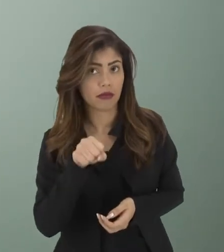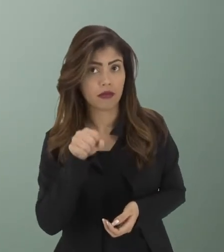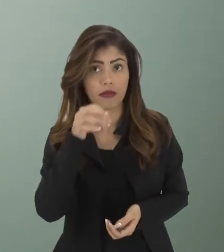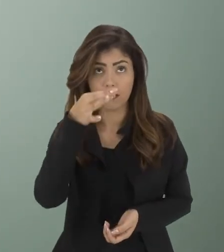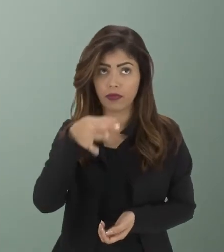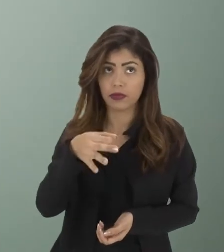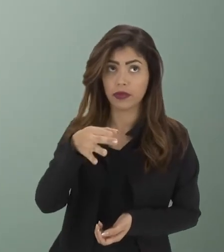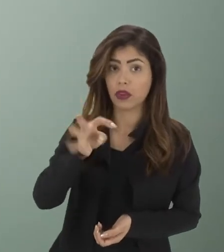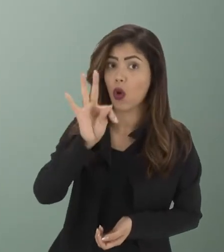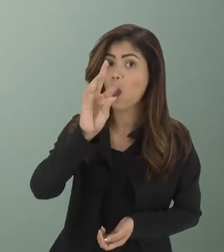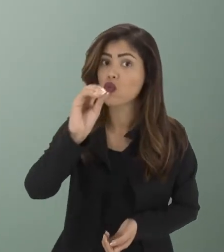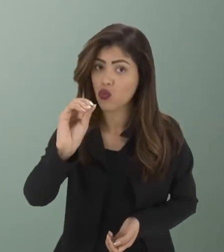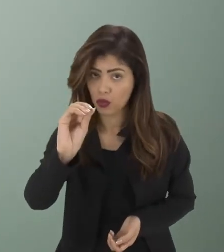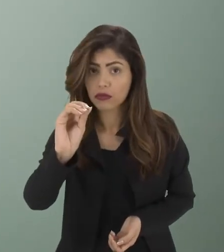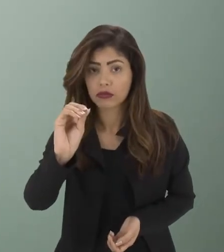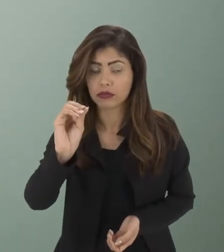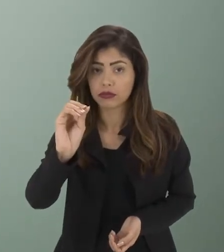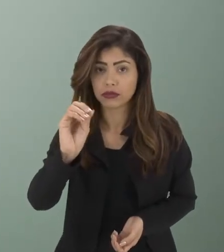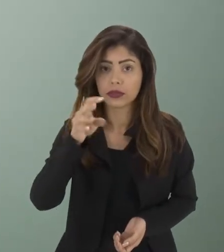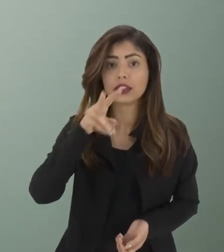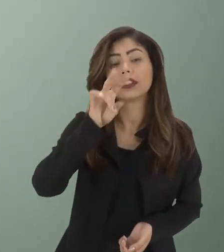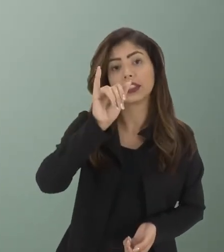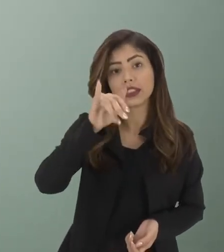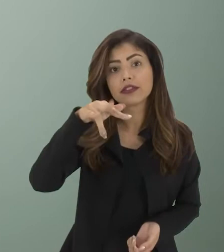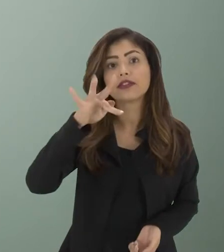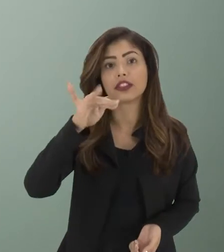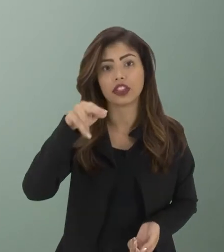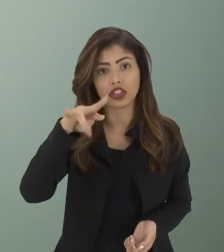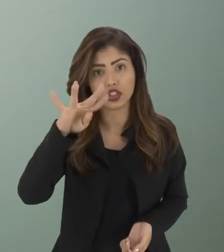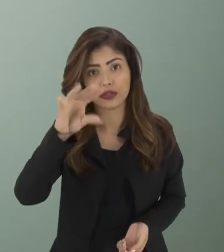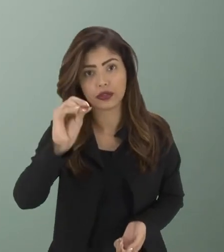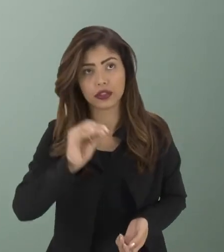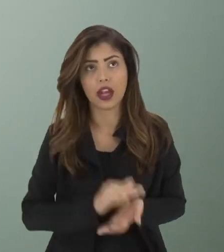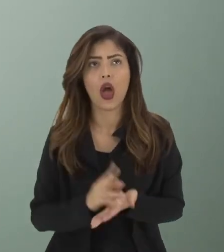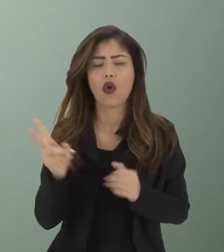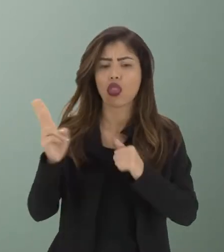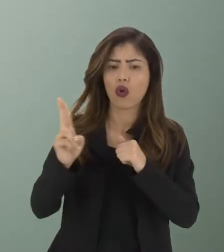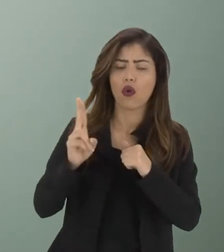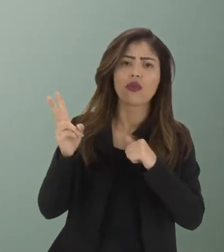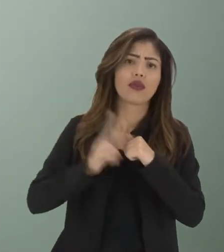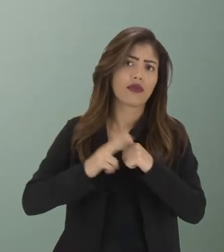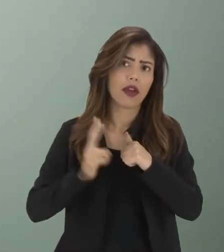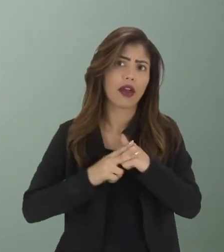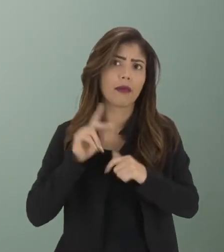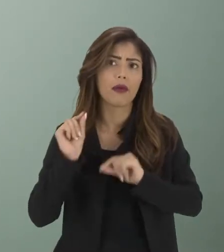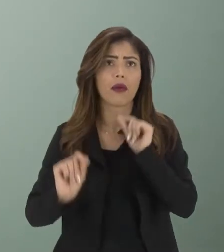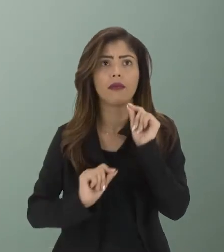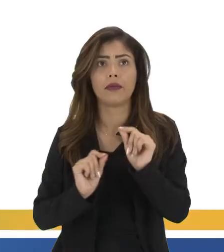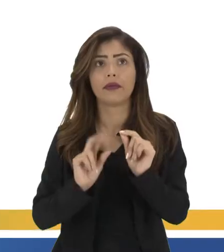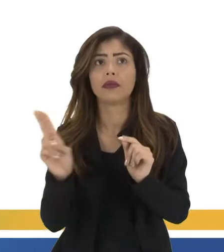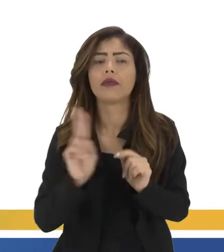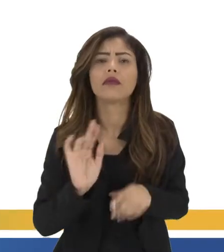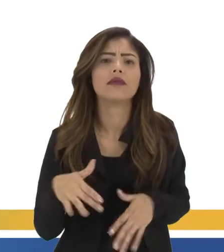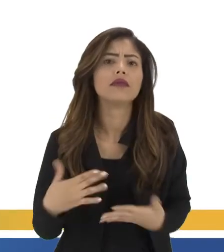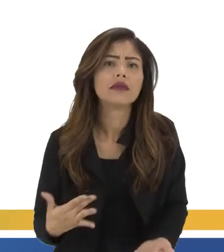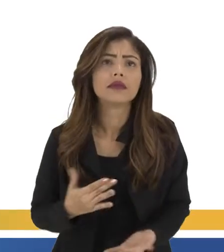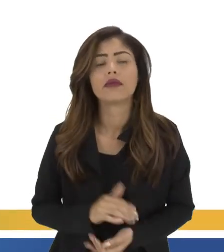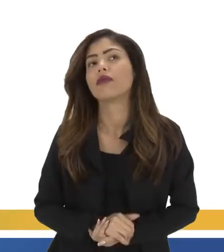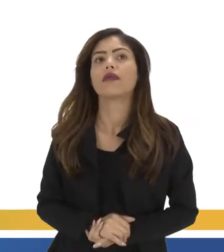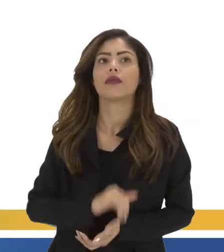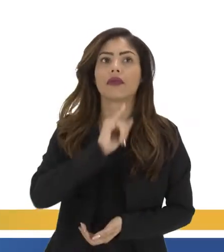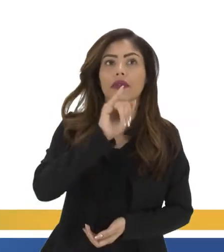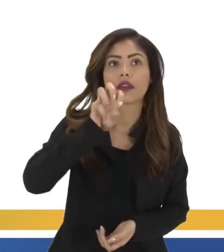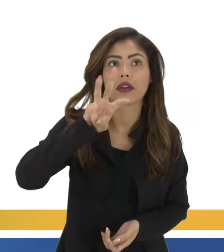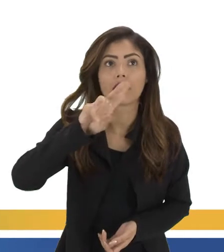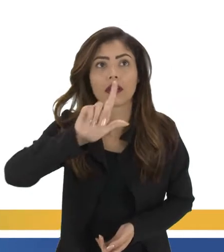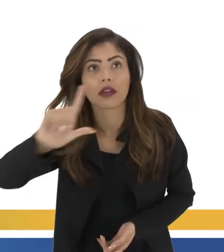o to. Lembra que o to é a marca do infinitivo? É o nome do verbo. E ele conjugado, olha como fica. I